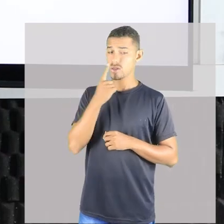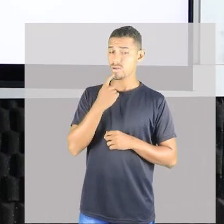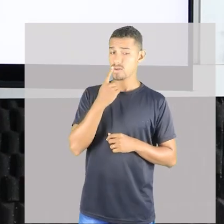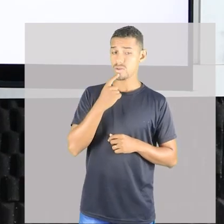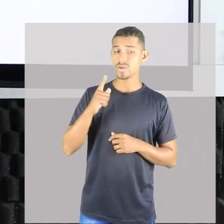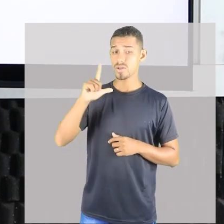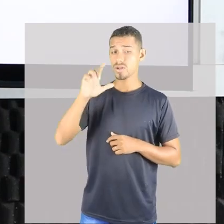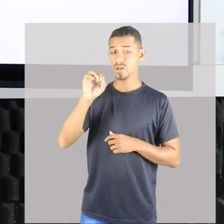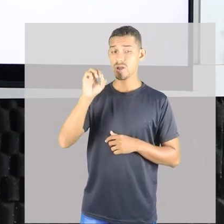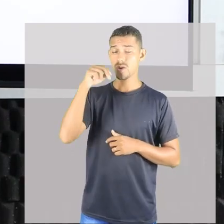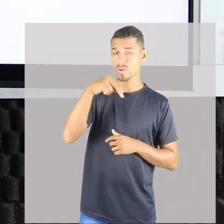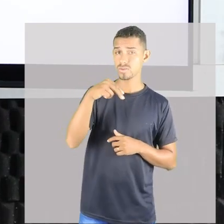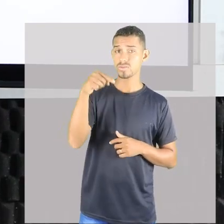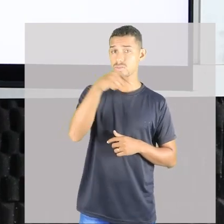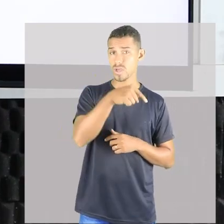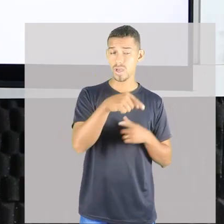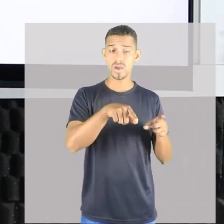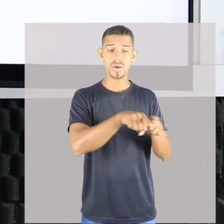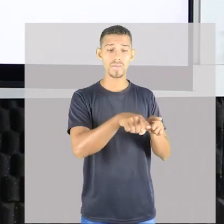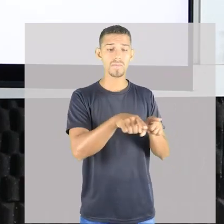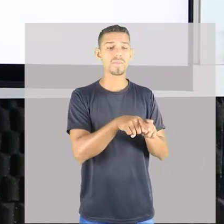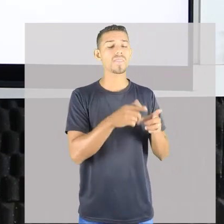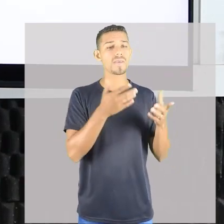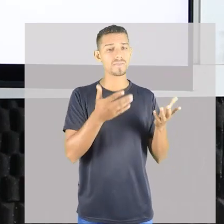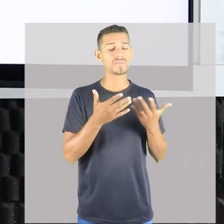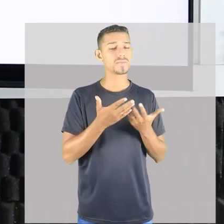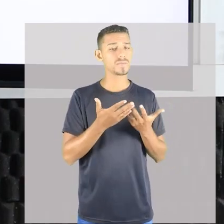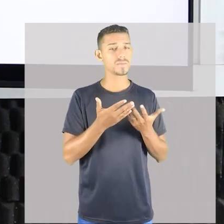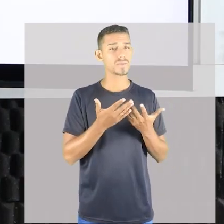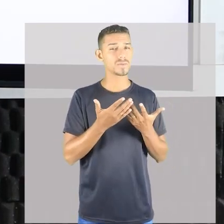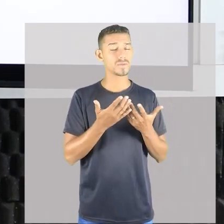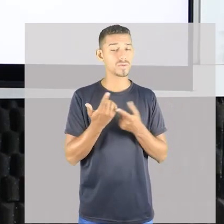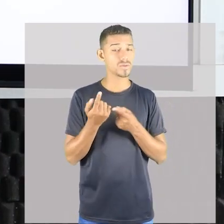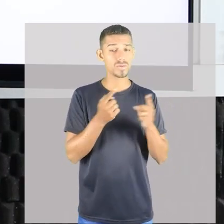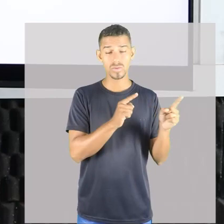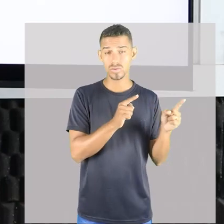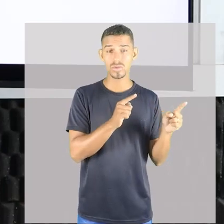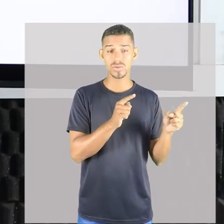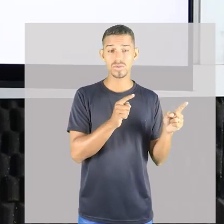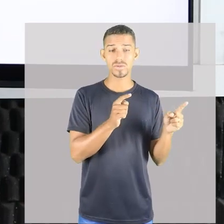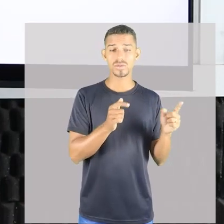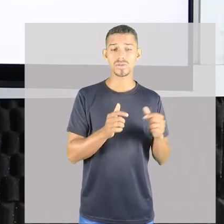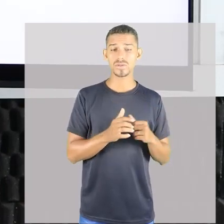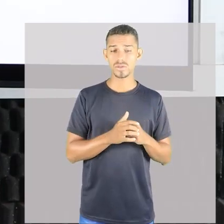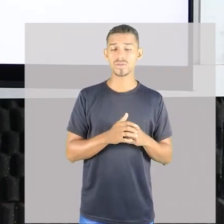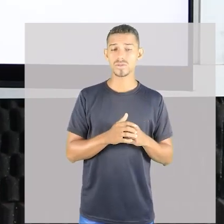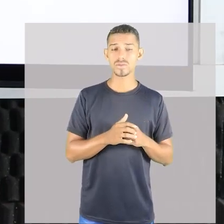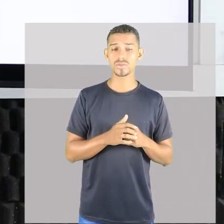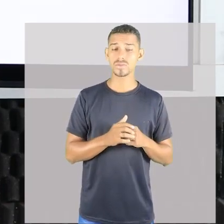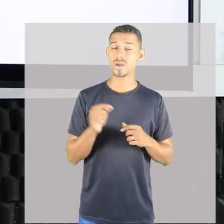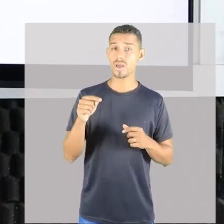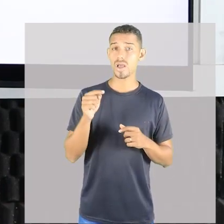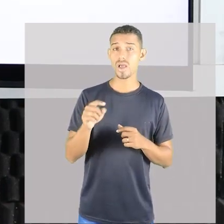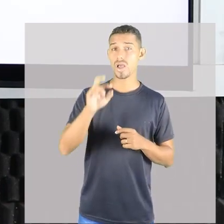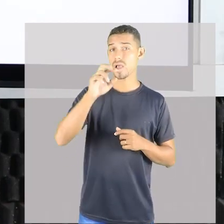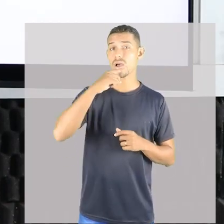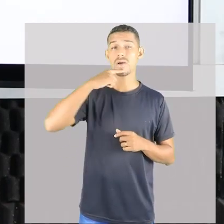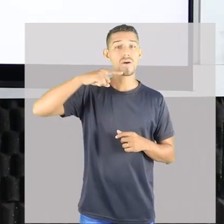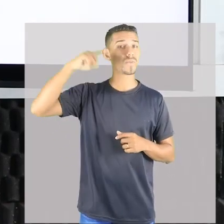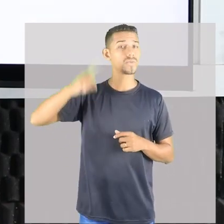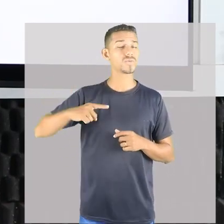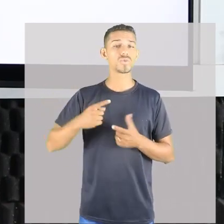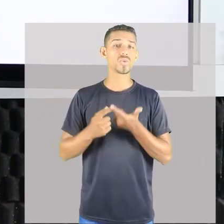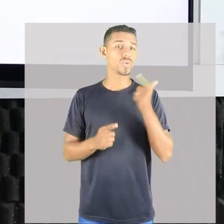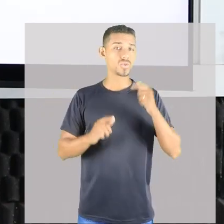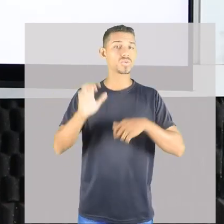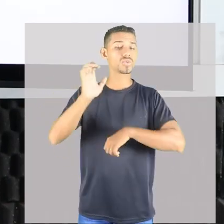Vermelho, né, que vai tentar exatamente barrar esses contra-revolucionários, que tentavam, claro, manter a Rússia em outro status, no status,